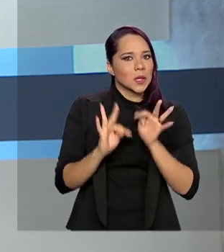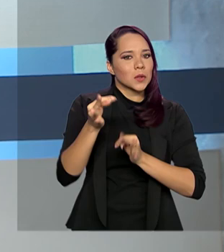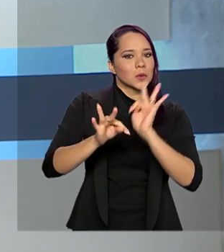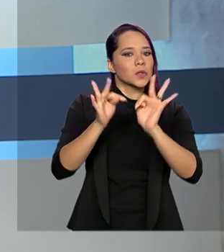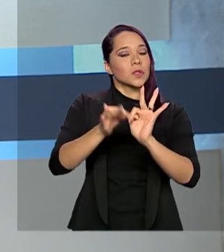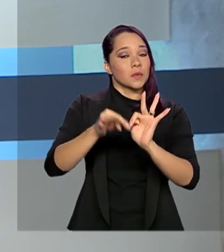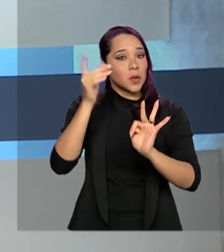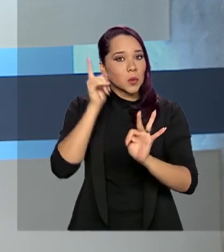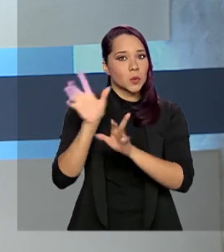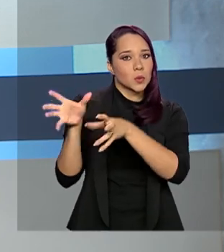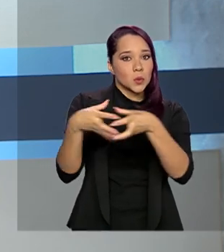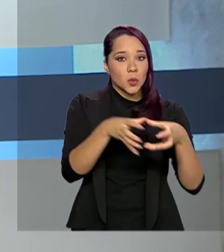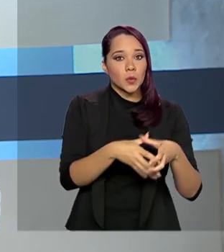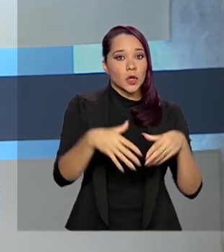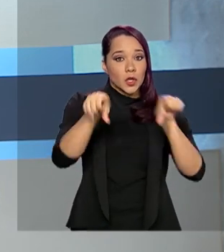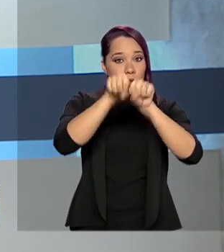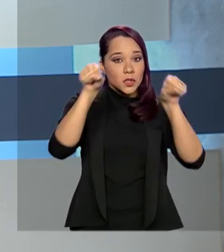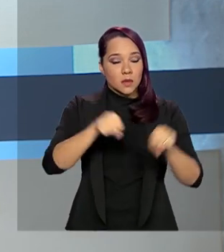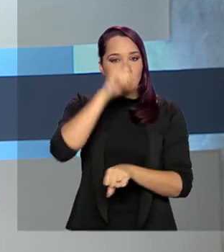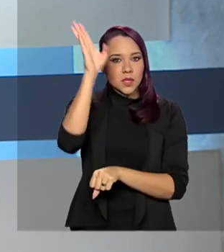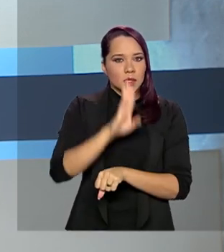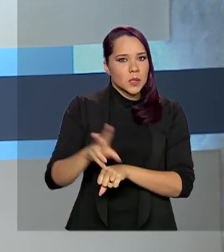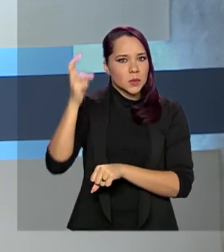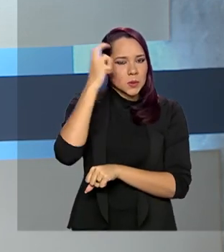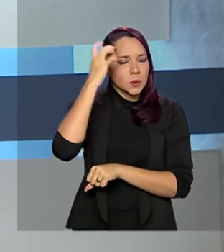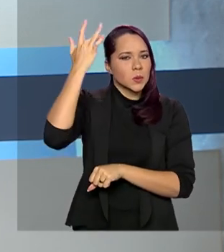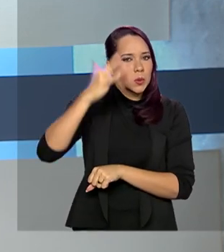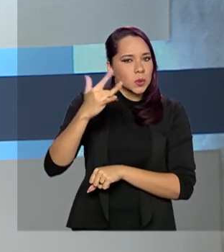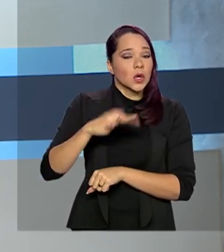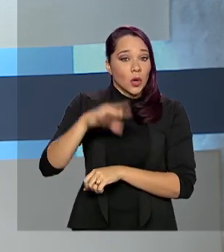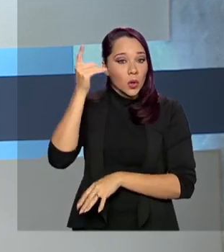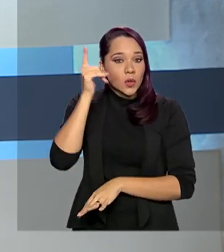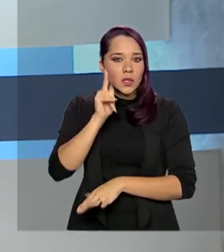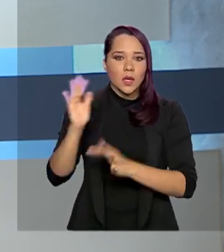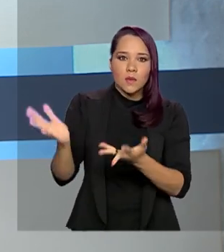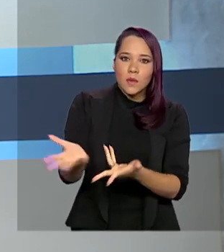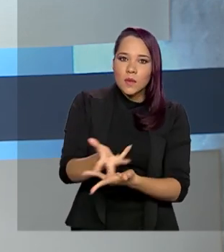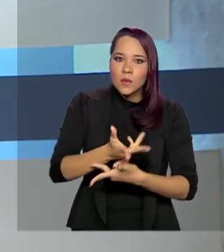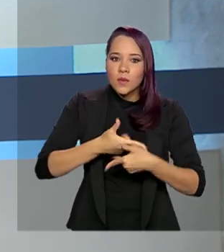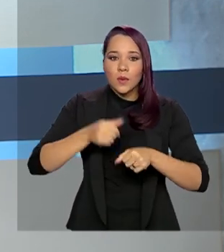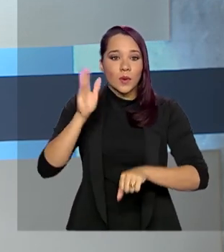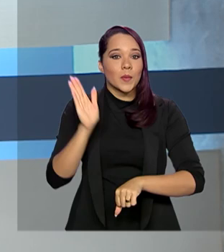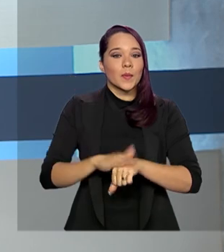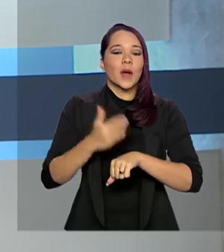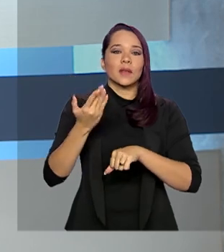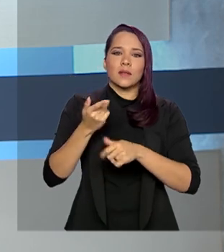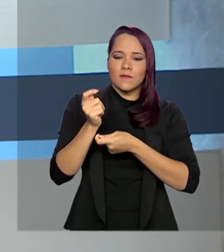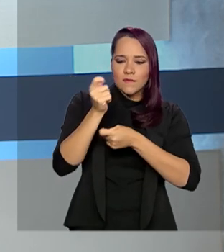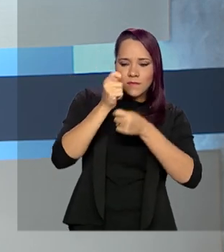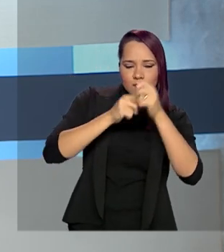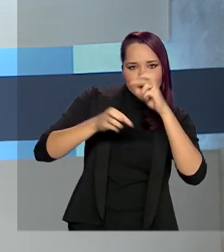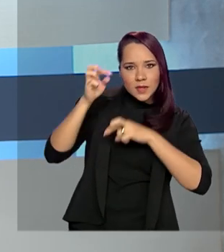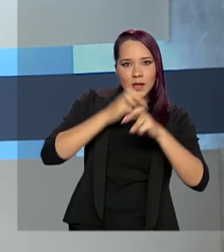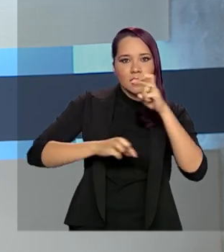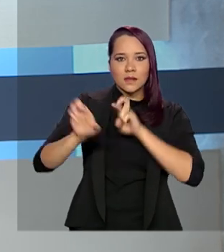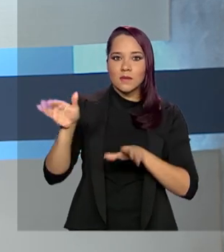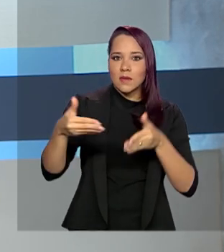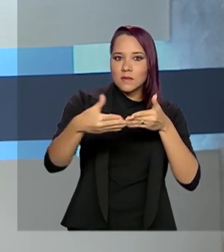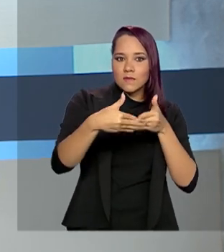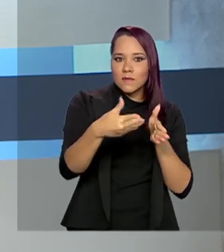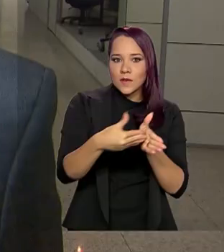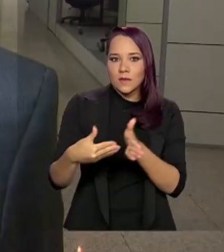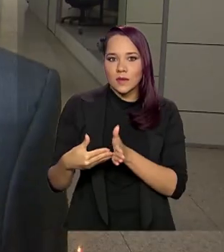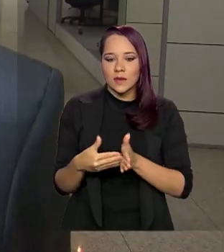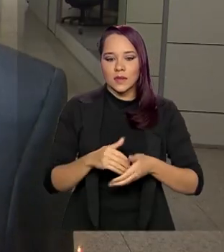para que os órgãos do Sistema Brasileiro de Inteligência possam aperfeiçoar cada vez mais a fiscalização nas fronteiras.